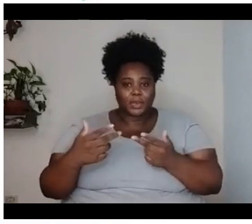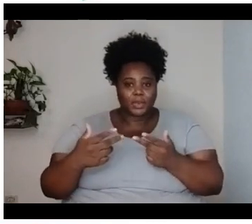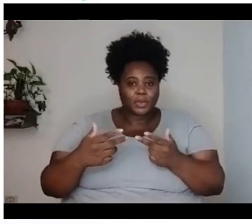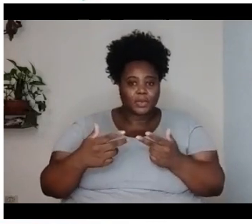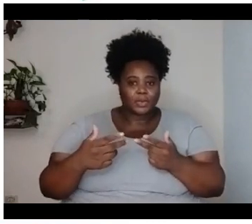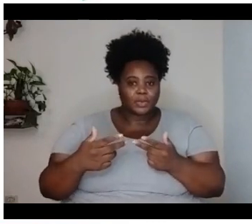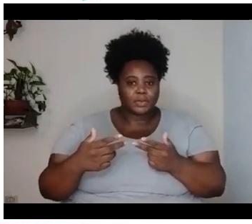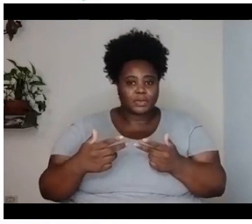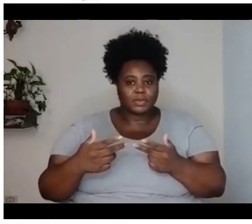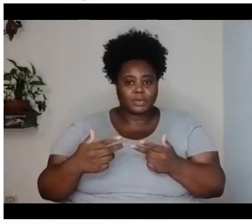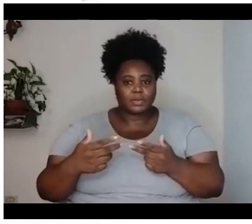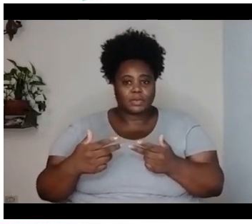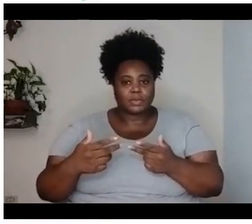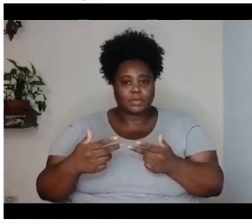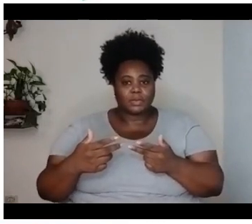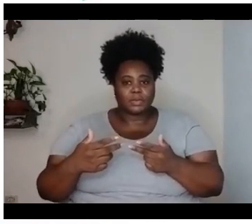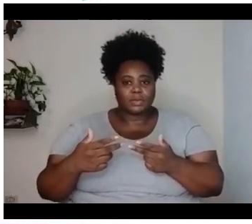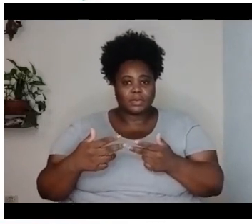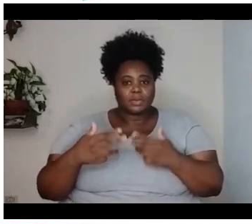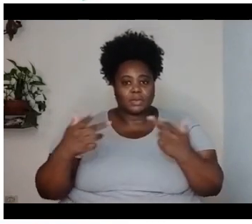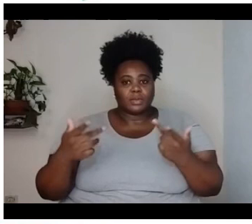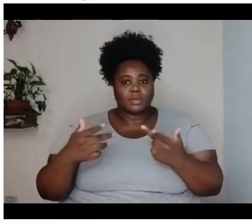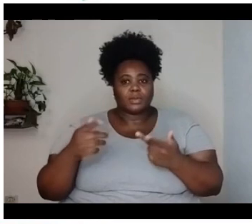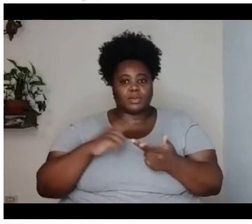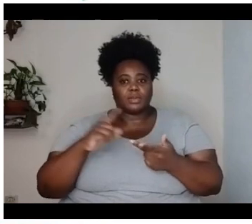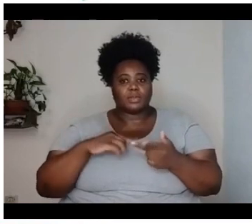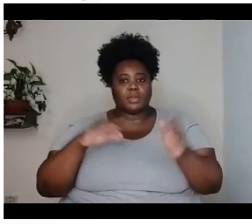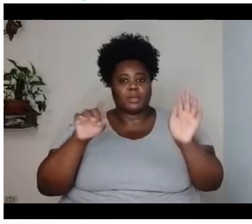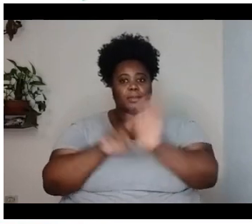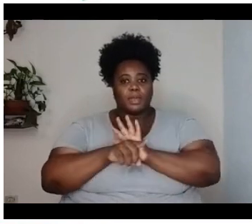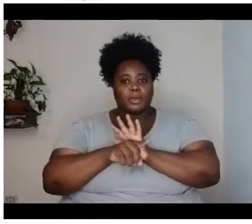meio virtual, assim. E temos uma pergunta que chegou agora,